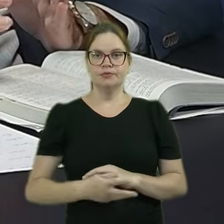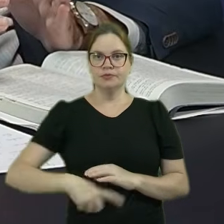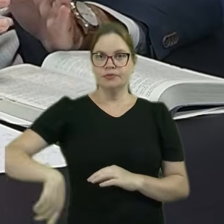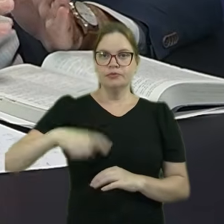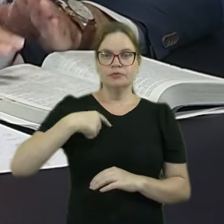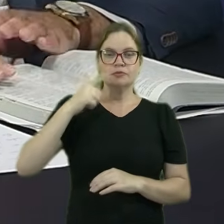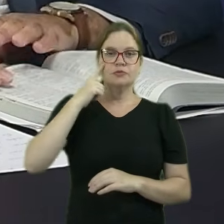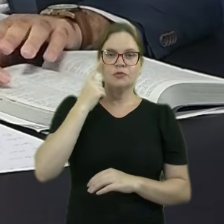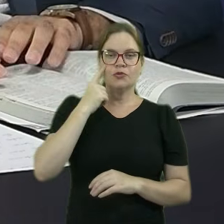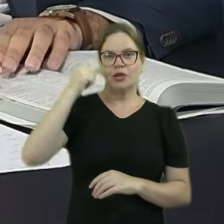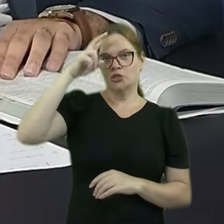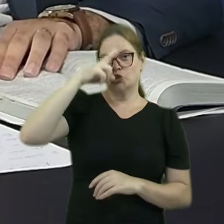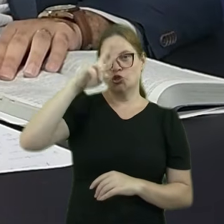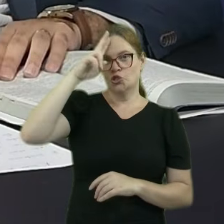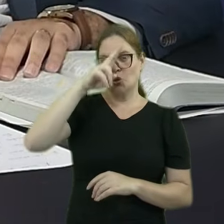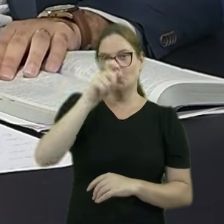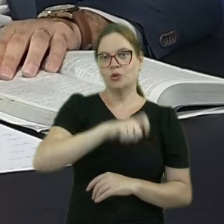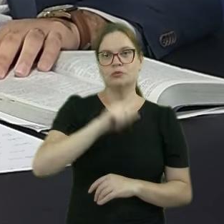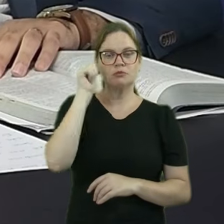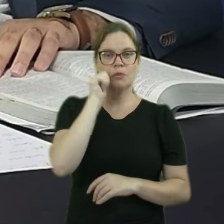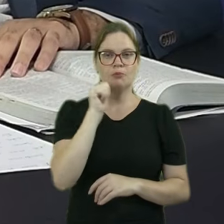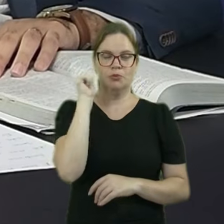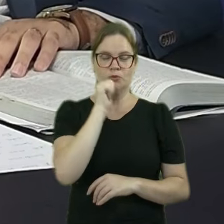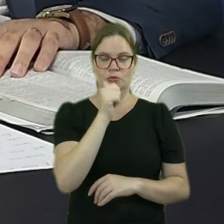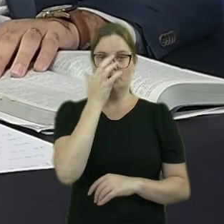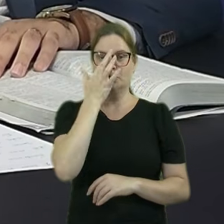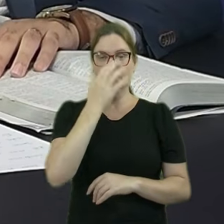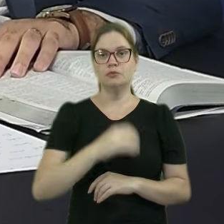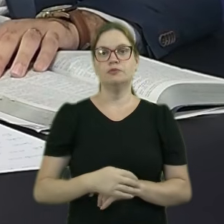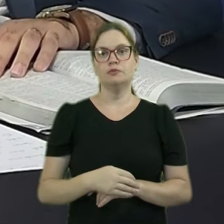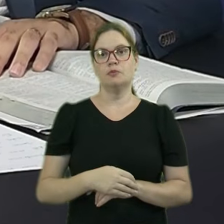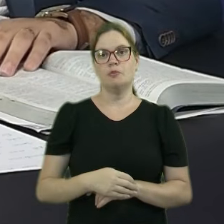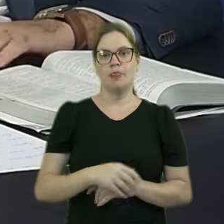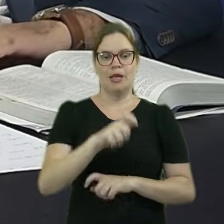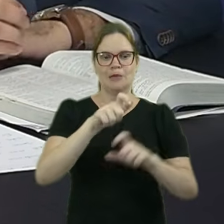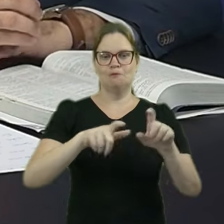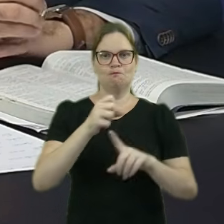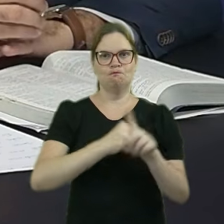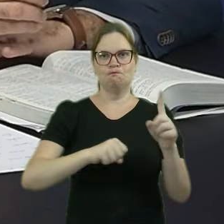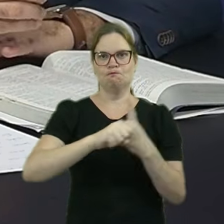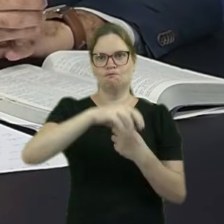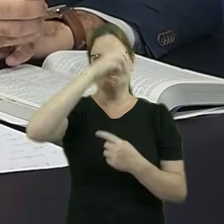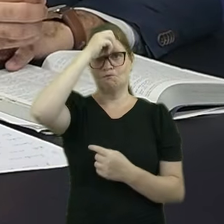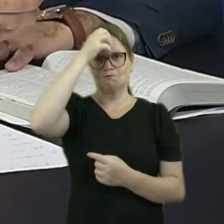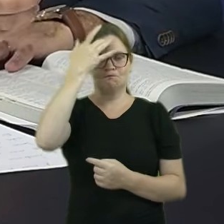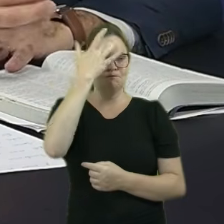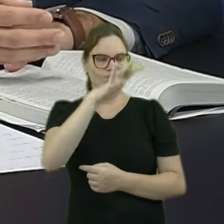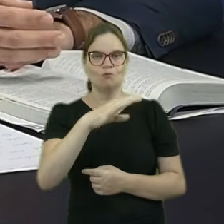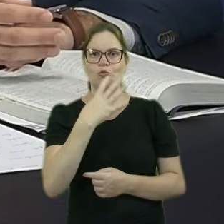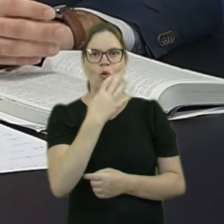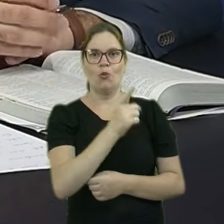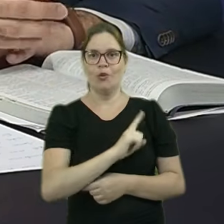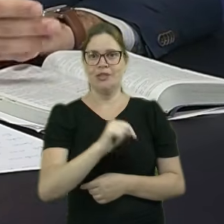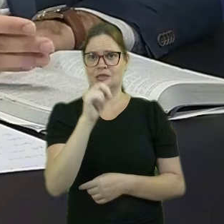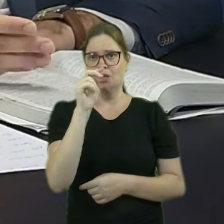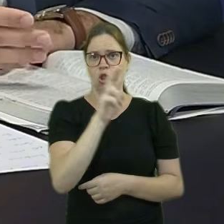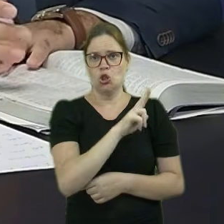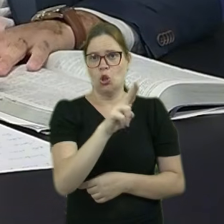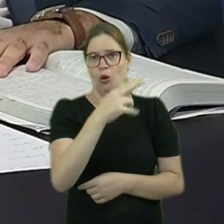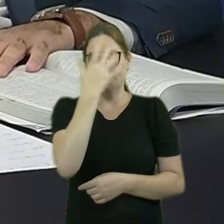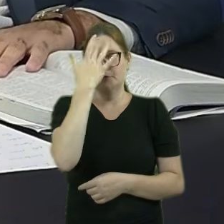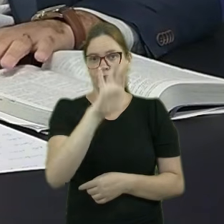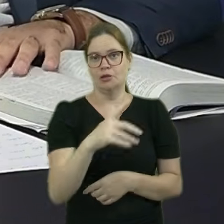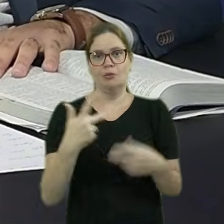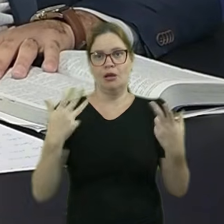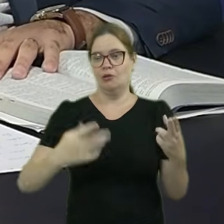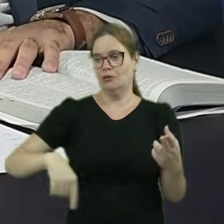aqui a história de uma mulher que, desconhecida, não cita nem o nome dela, anônima, como muitos de